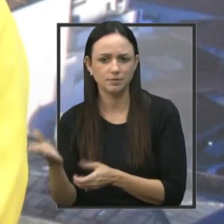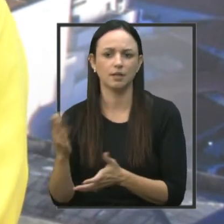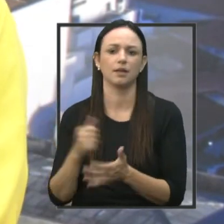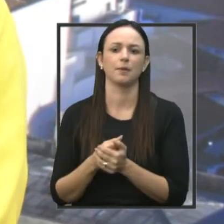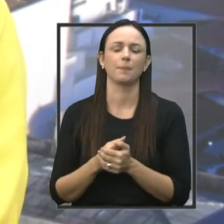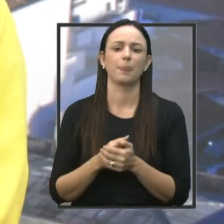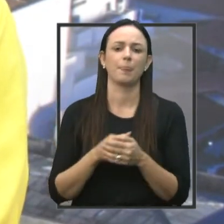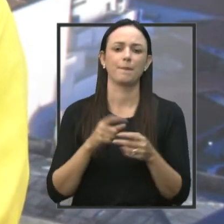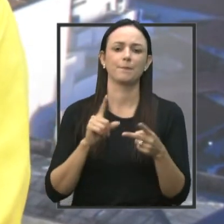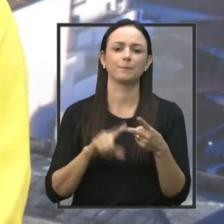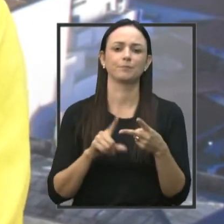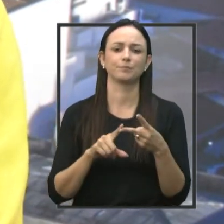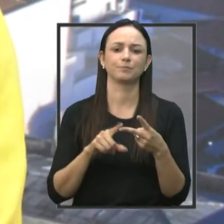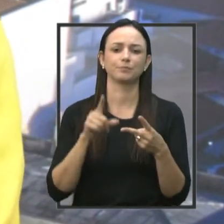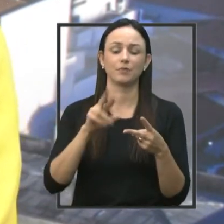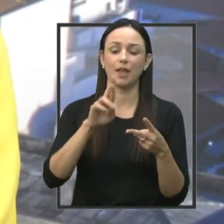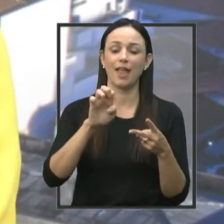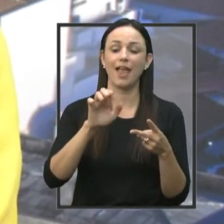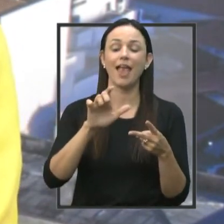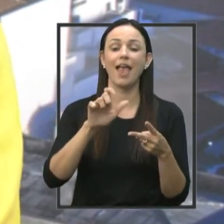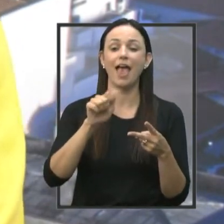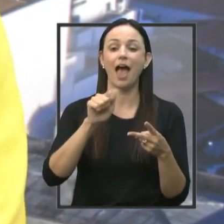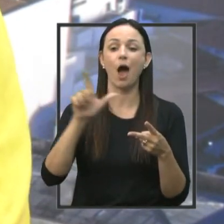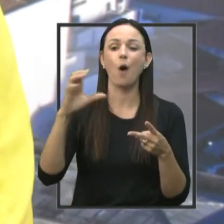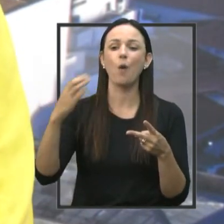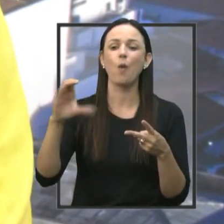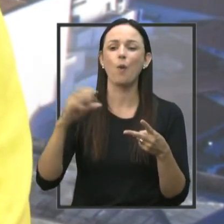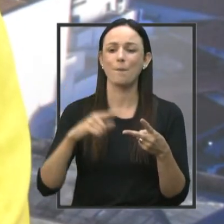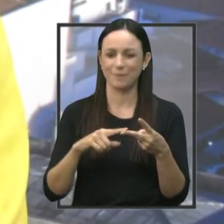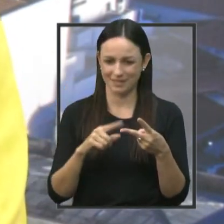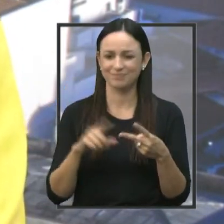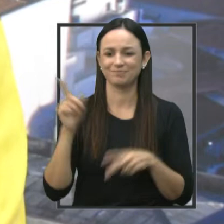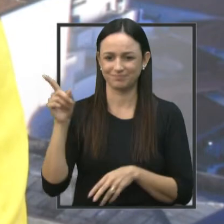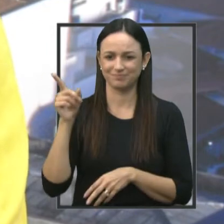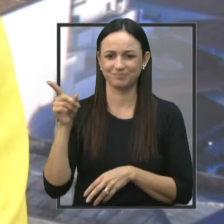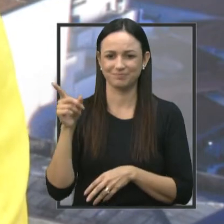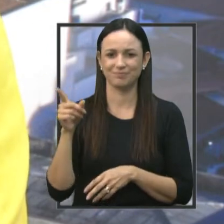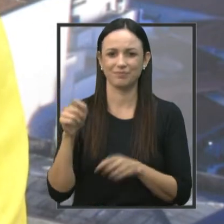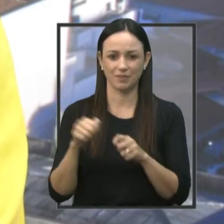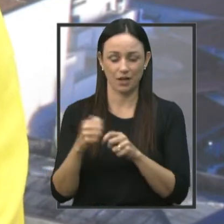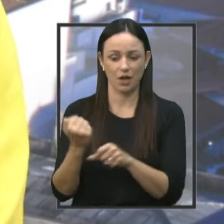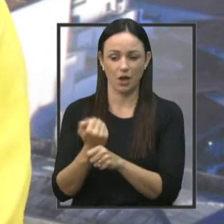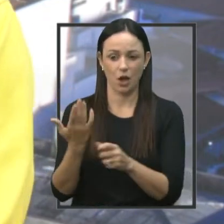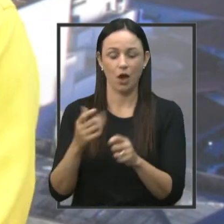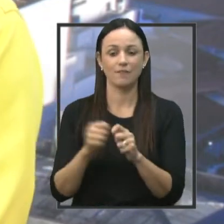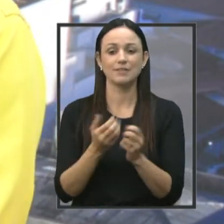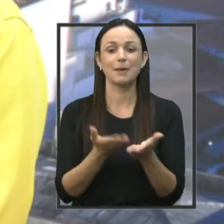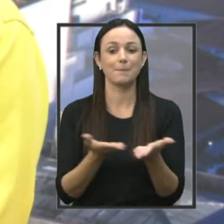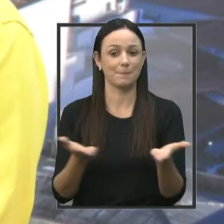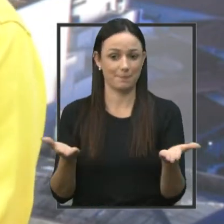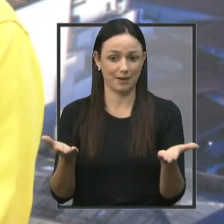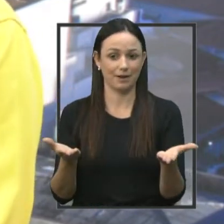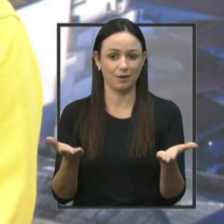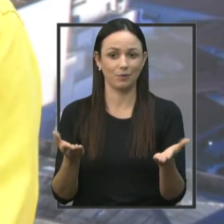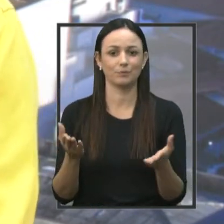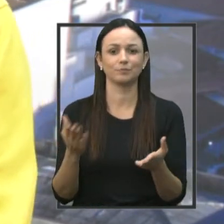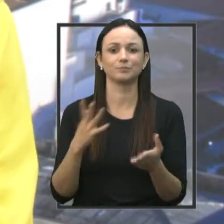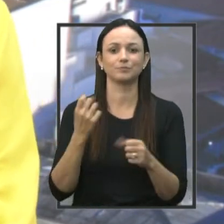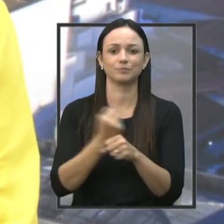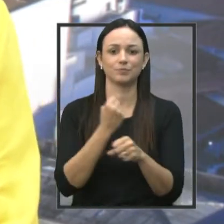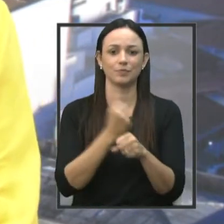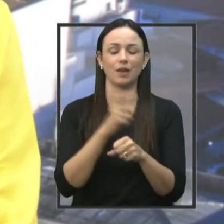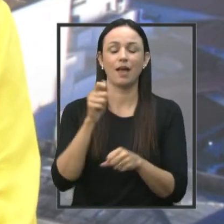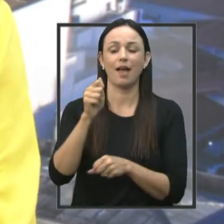tem o Real, Clube Real, que está para saiu agora, estava fazendo pregão. Temos que a reforma do